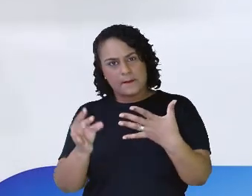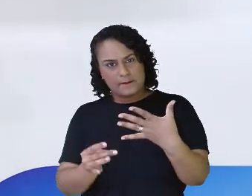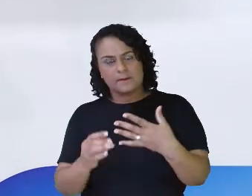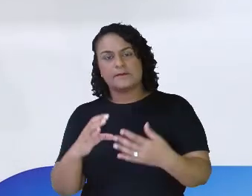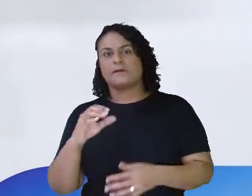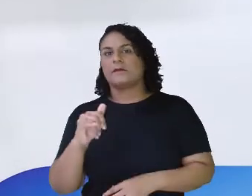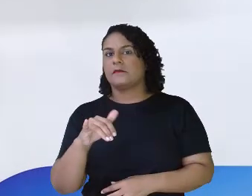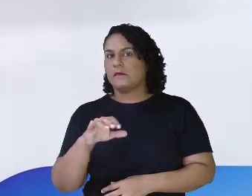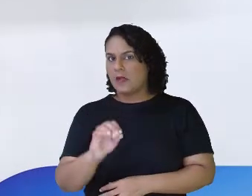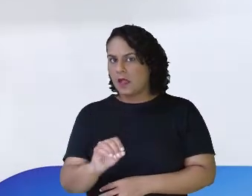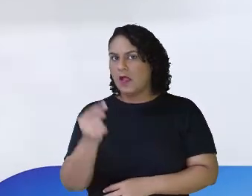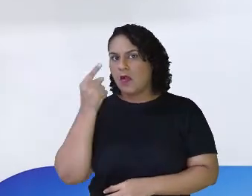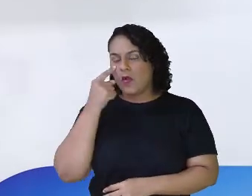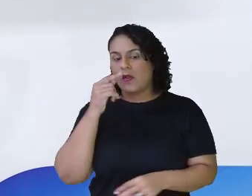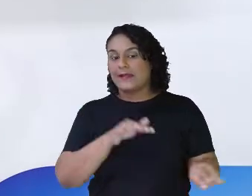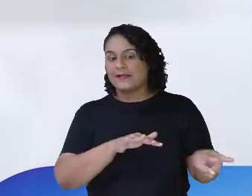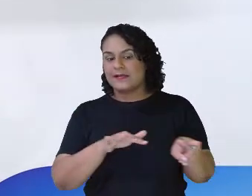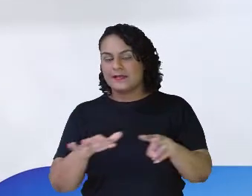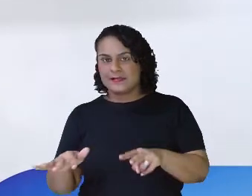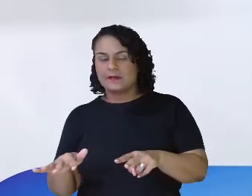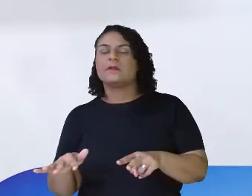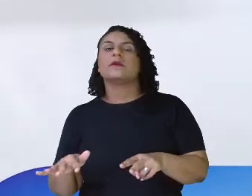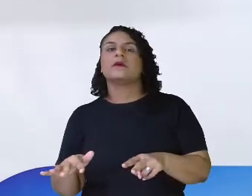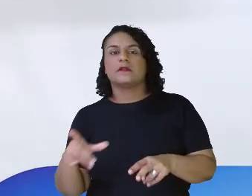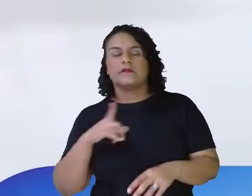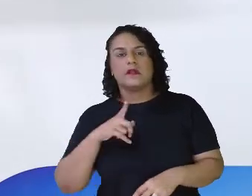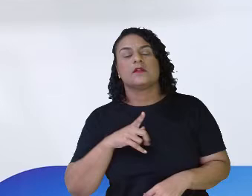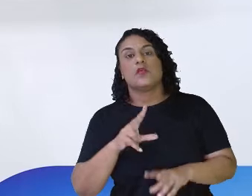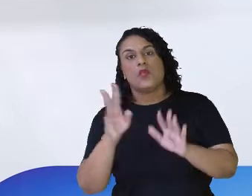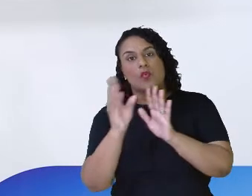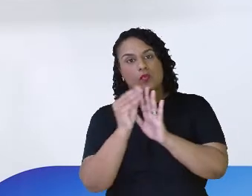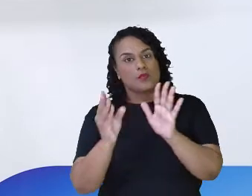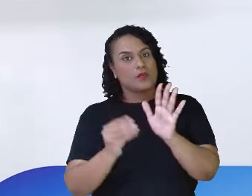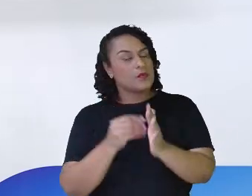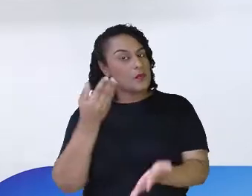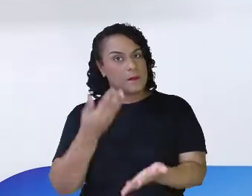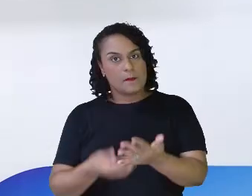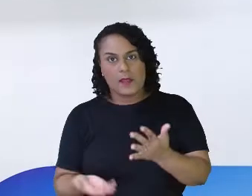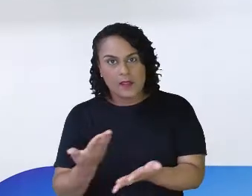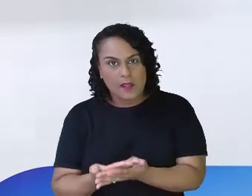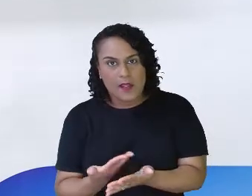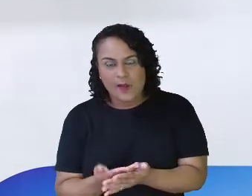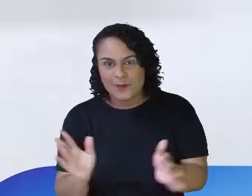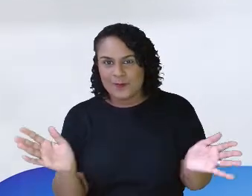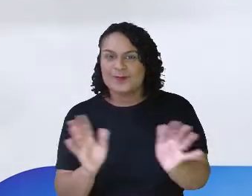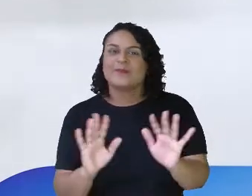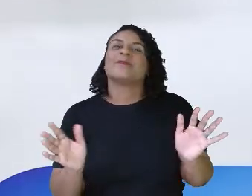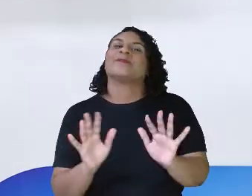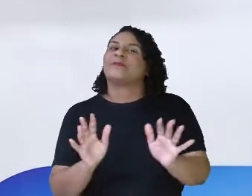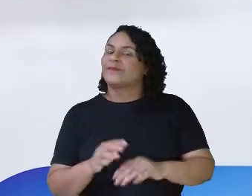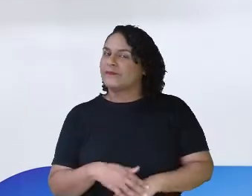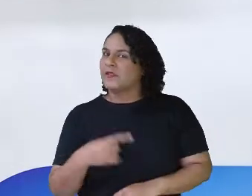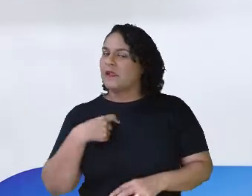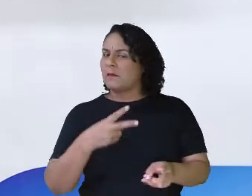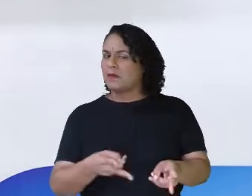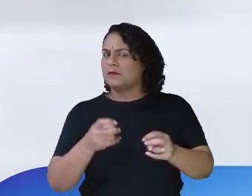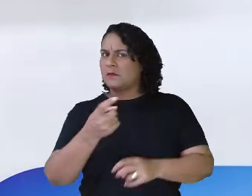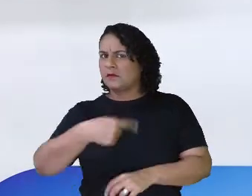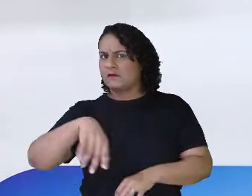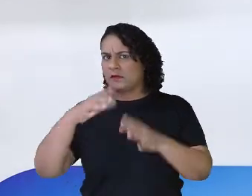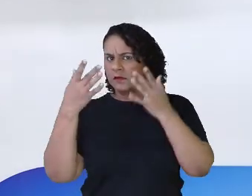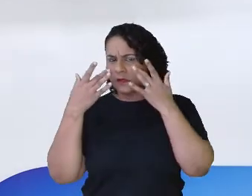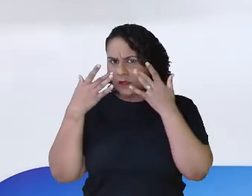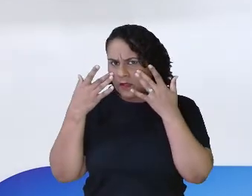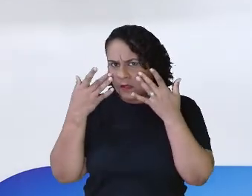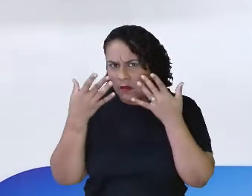Caio, trabalharemos bastante sobre geometria. Então, não perde nenhuma aula, tá? Já vi que você está antenado,